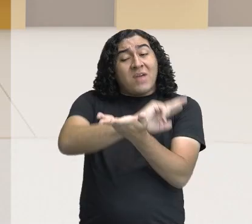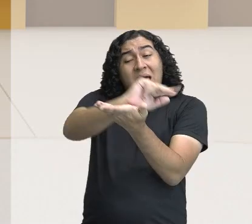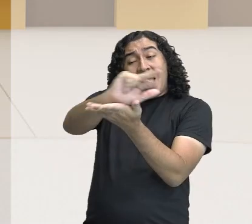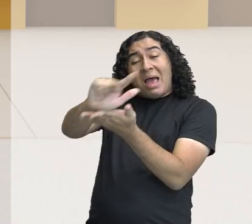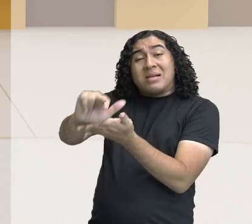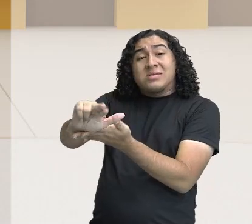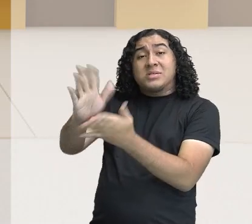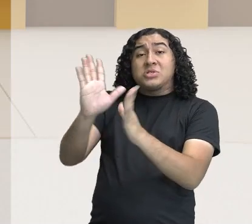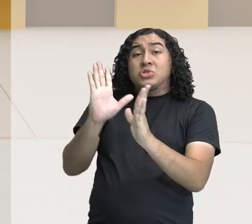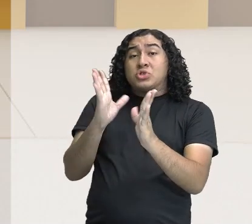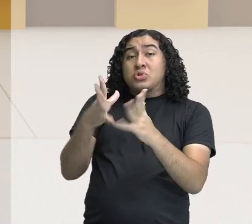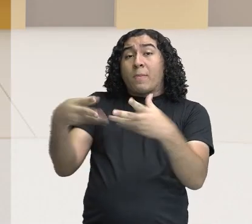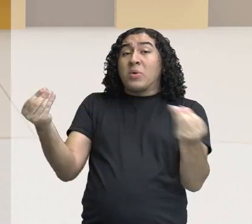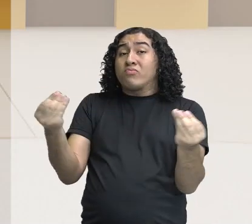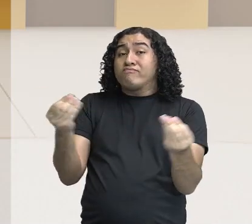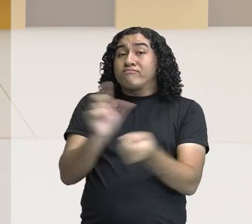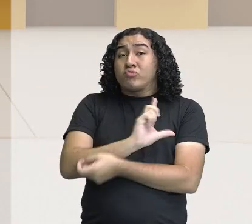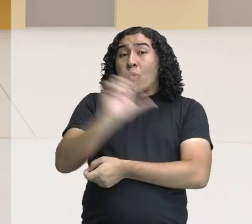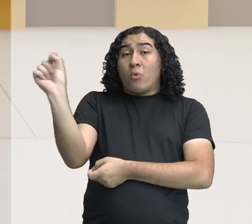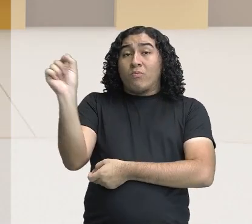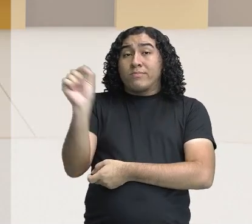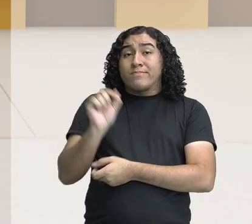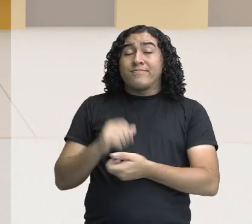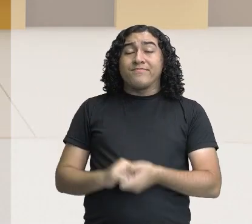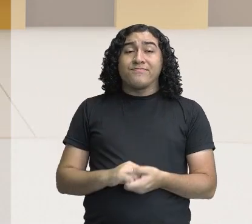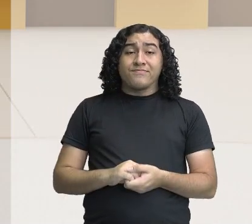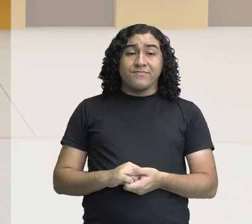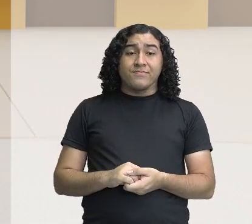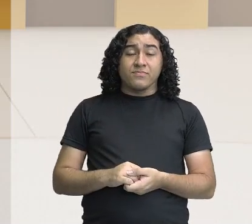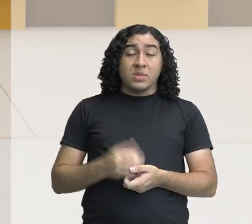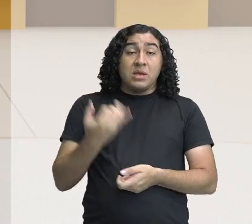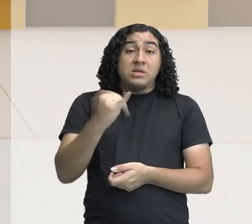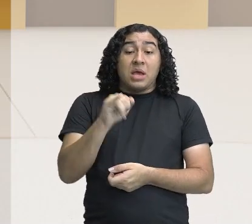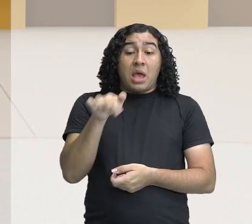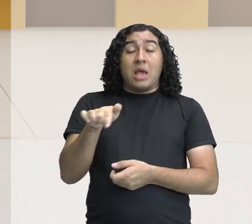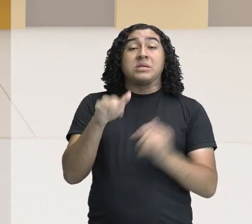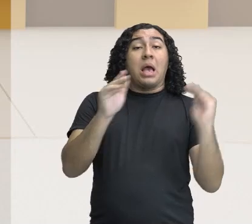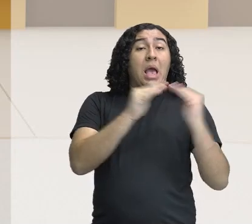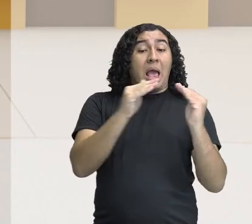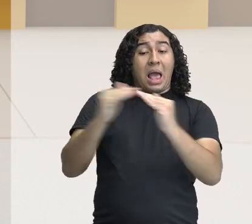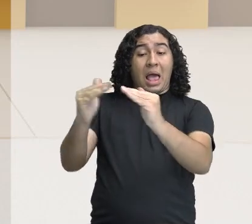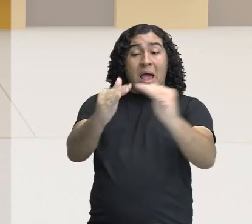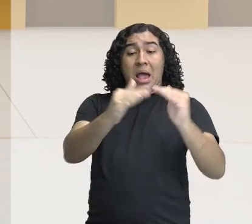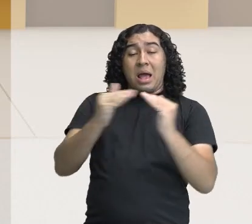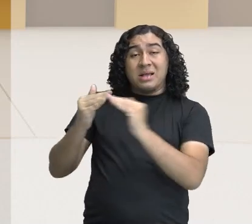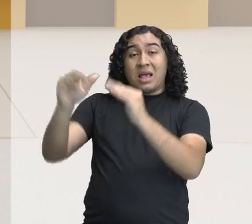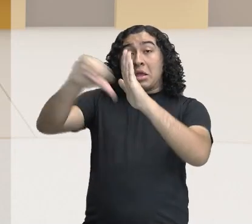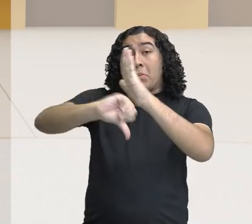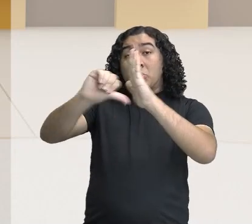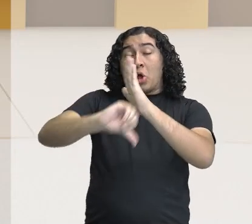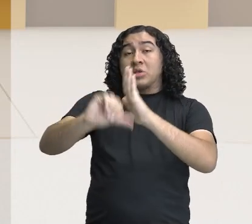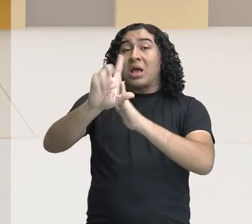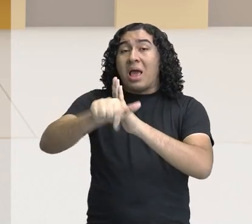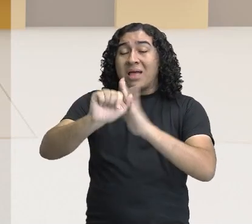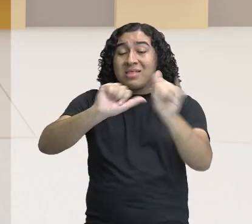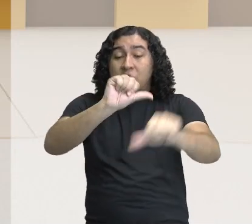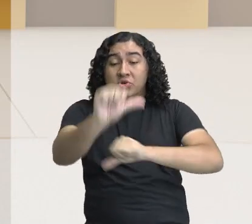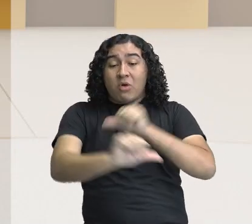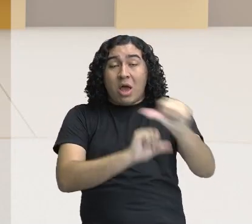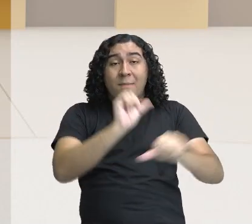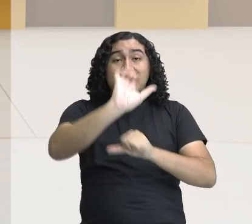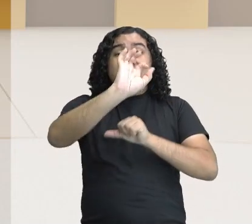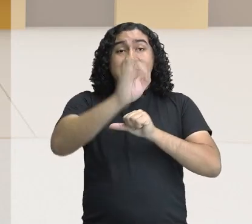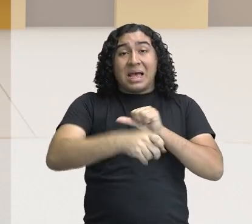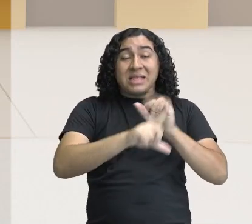já não existe mais. Já não existe mais, né? E quando essa invasão, que foi de forma ilegal, vai se tornar legal, aí tem toda